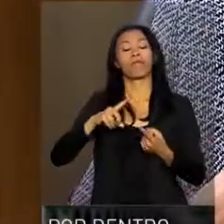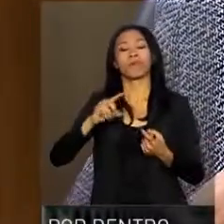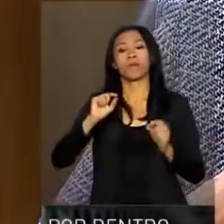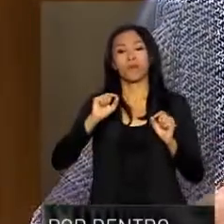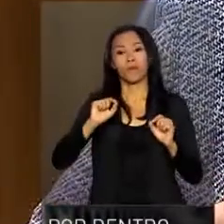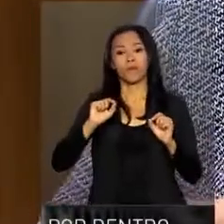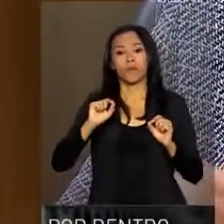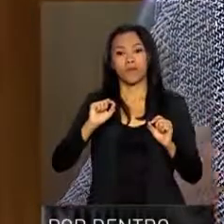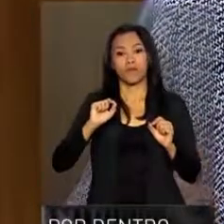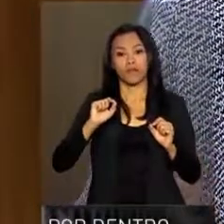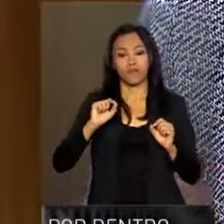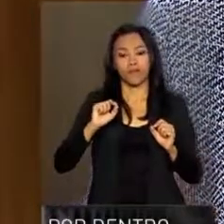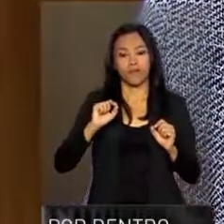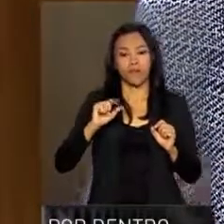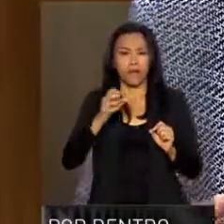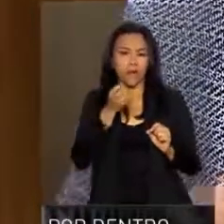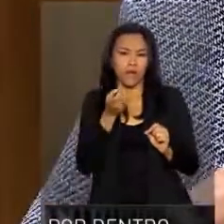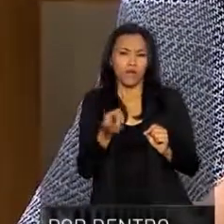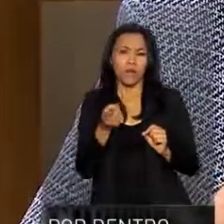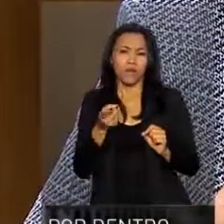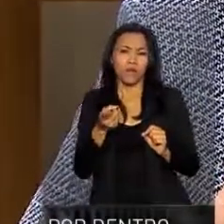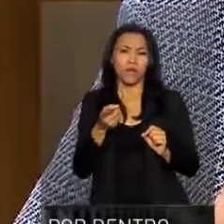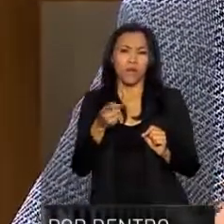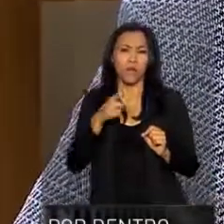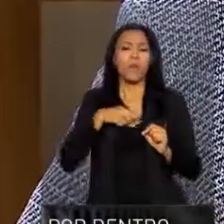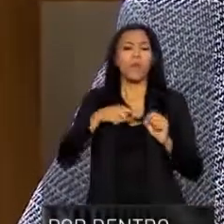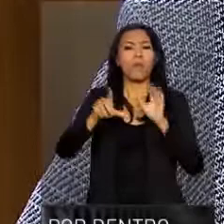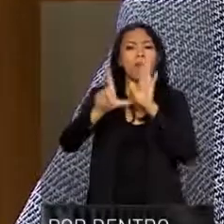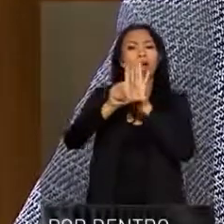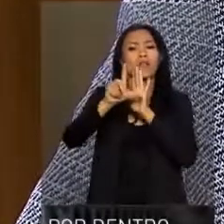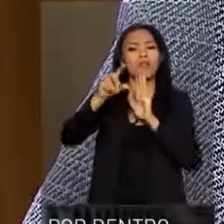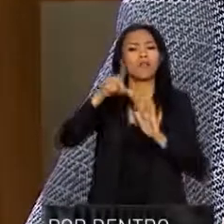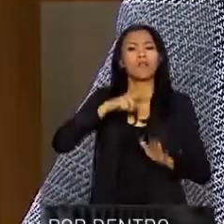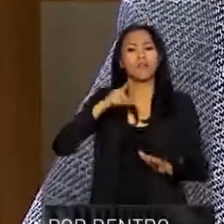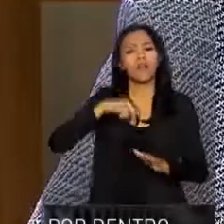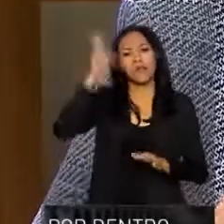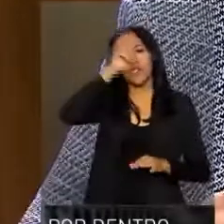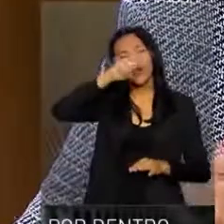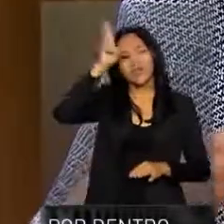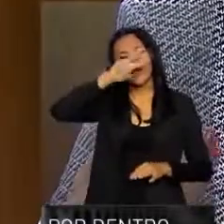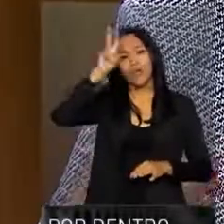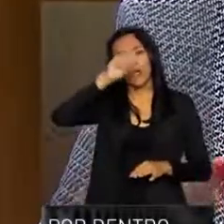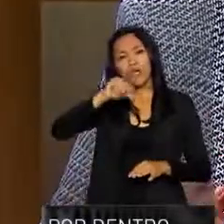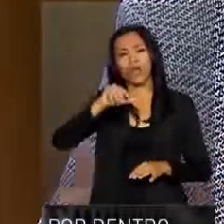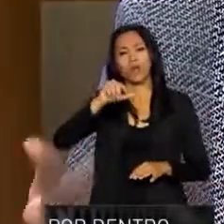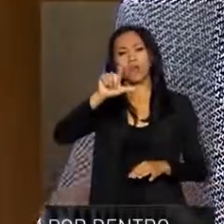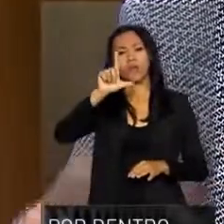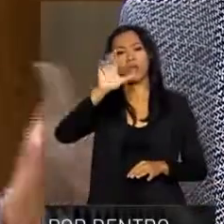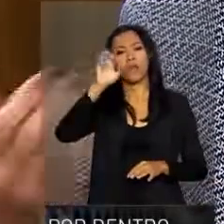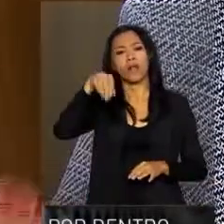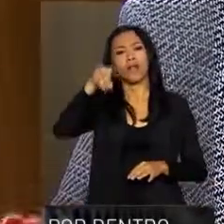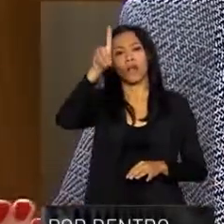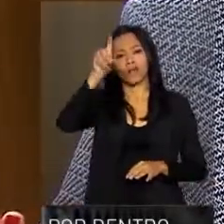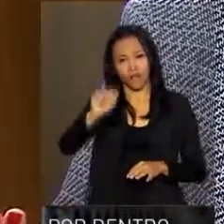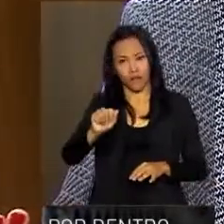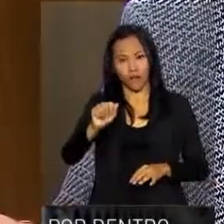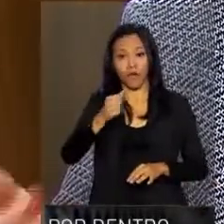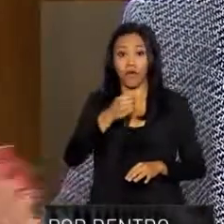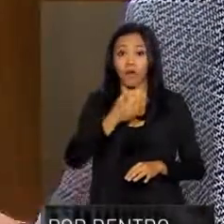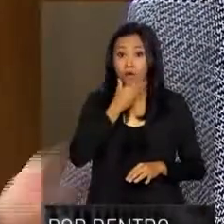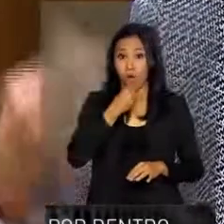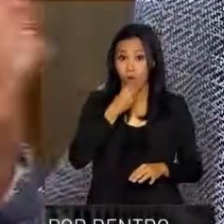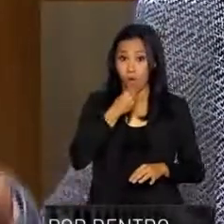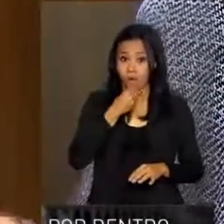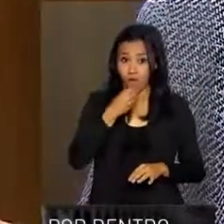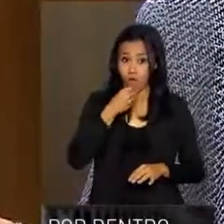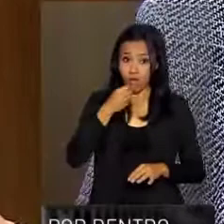questão dada do boto a lenda do boto da amazônia que é uma lenda em que o homem chegava se virava em peixe não